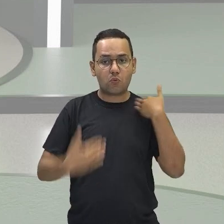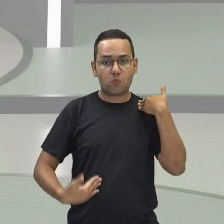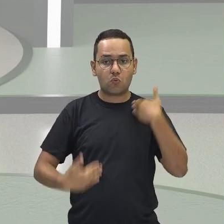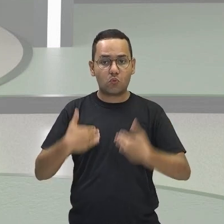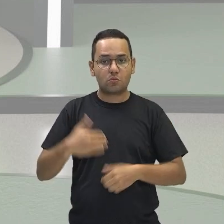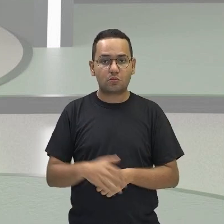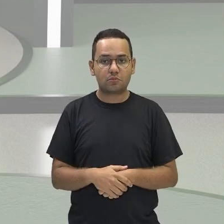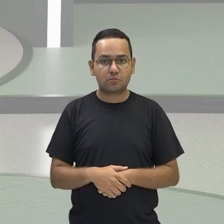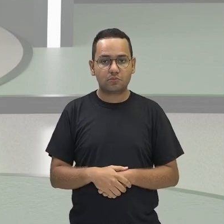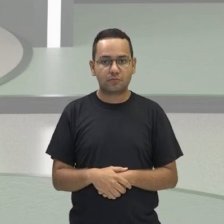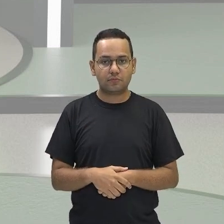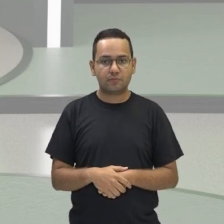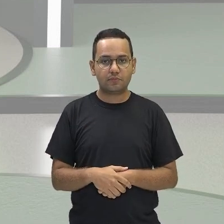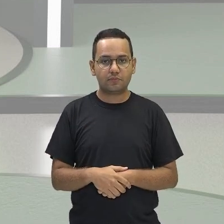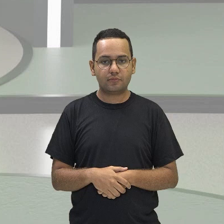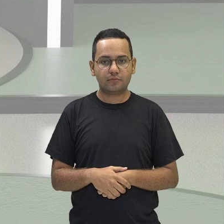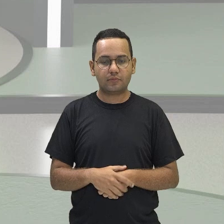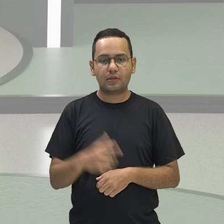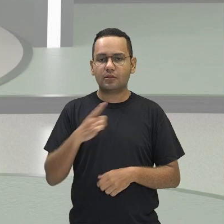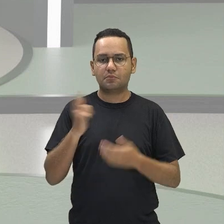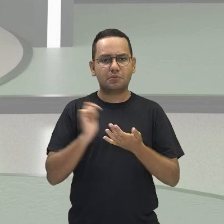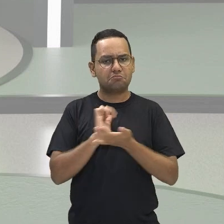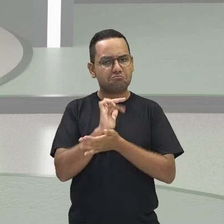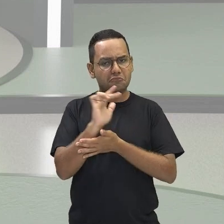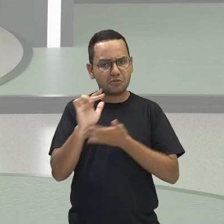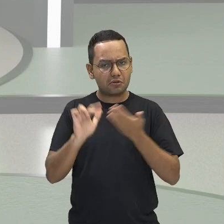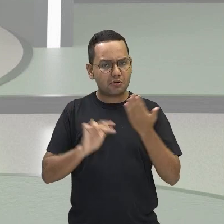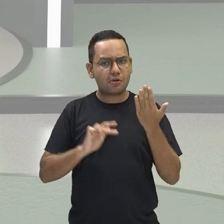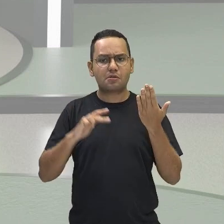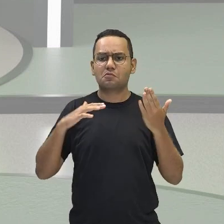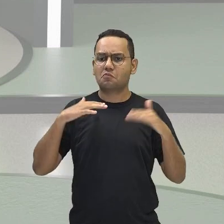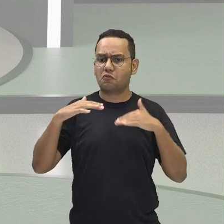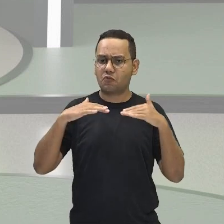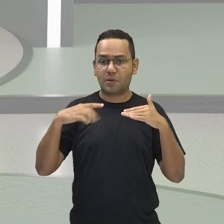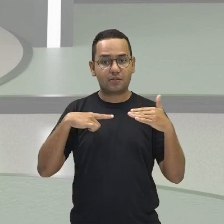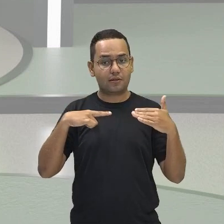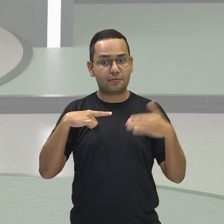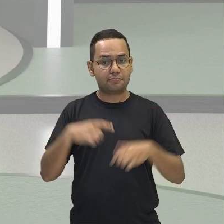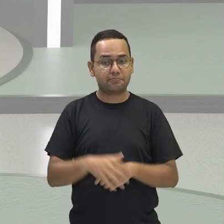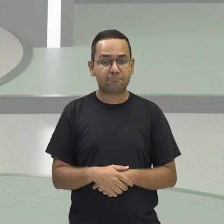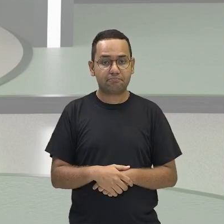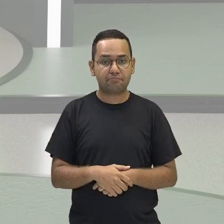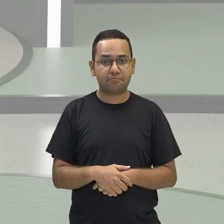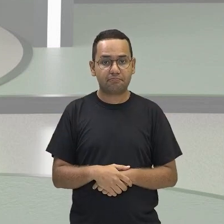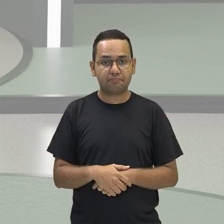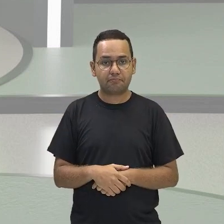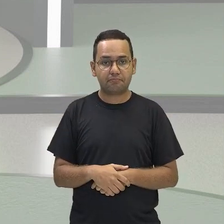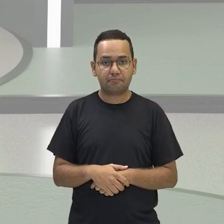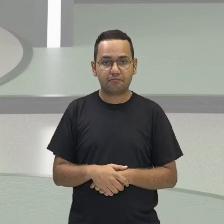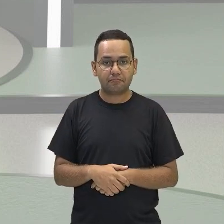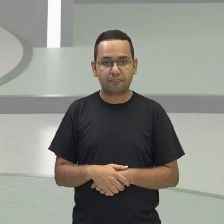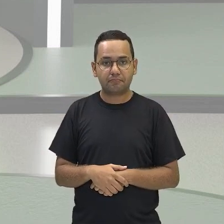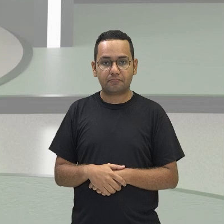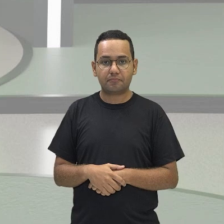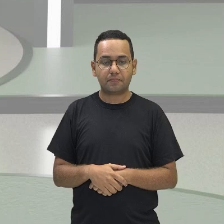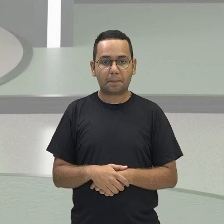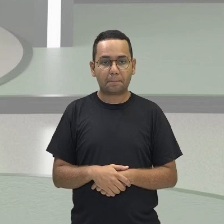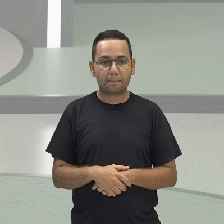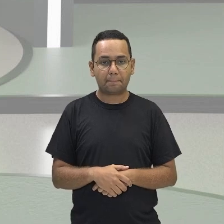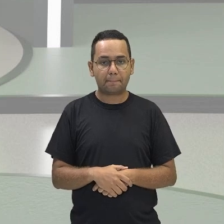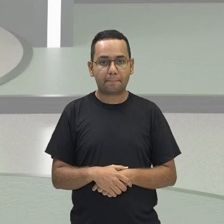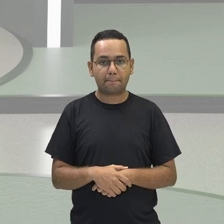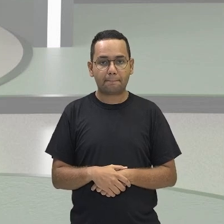enorme variedade de movimentos. Além disso, os ossos do nosso sistema